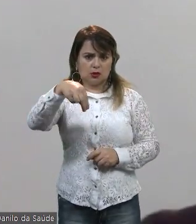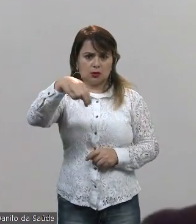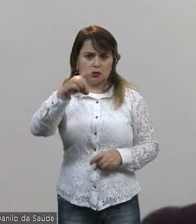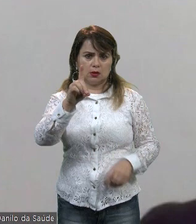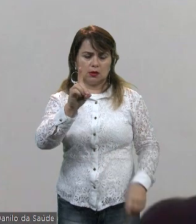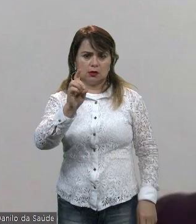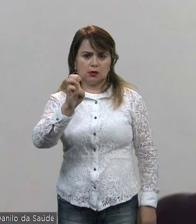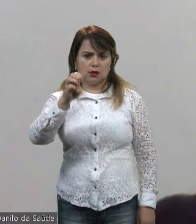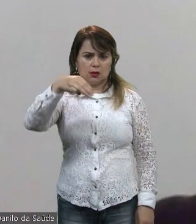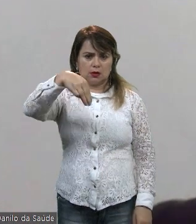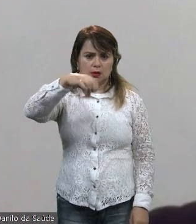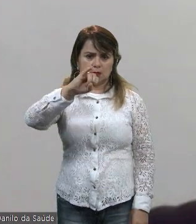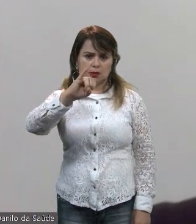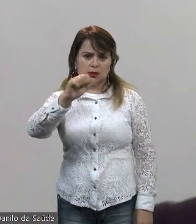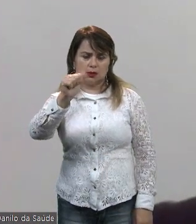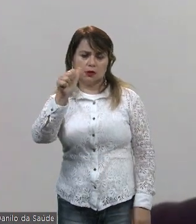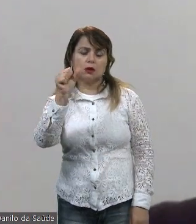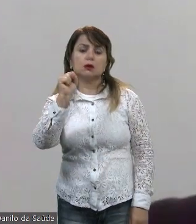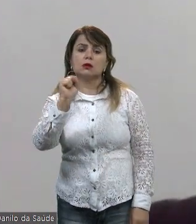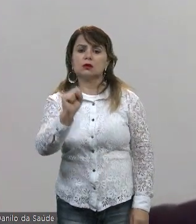Tempos atrás, nós